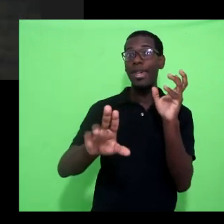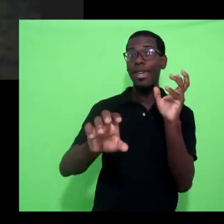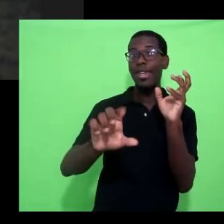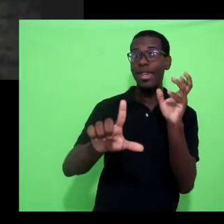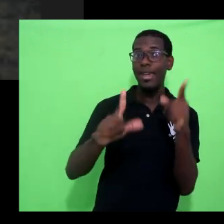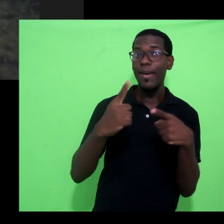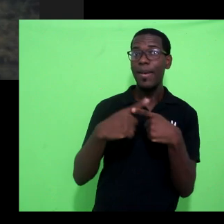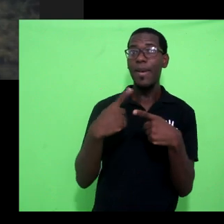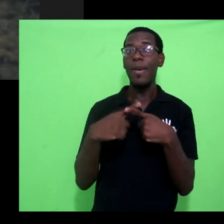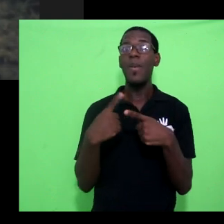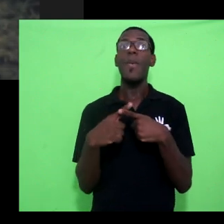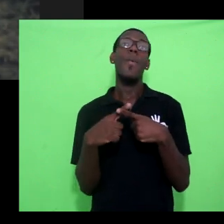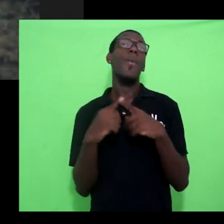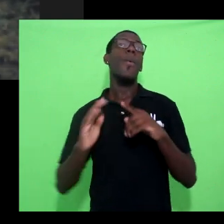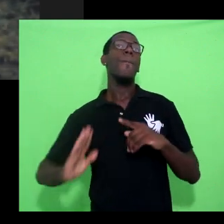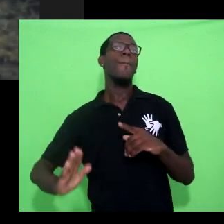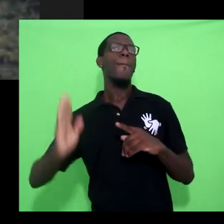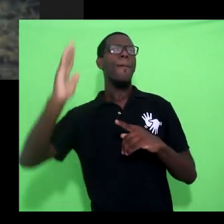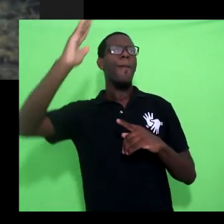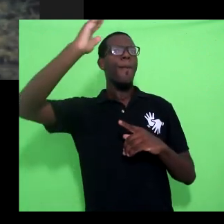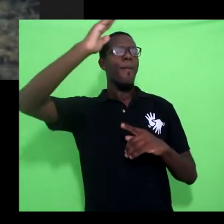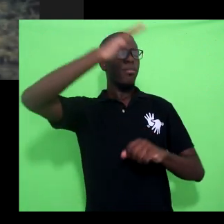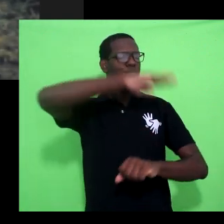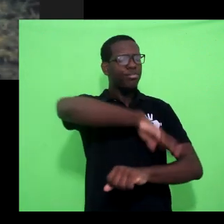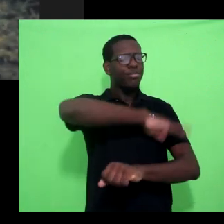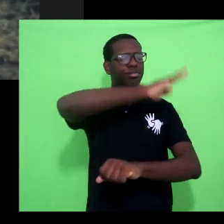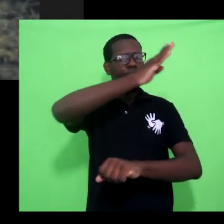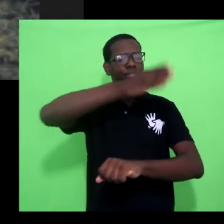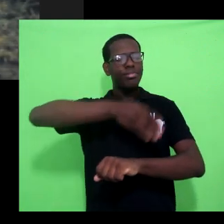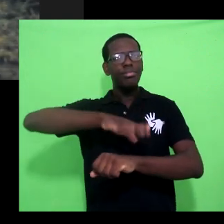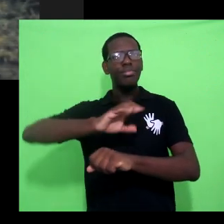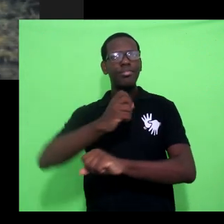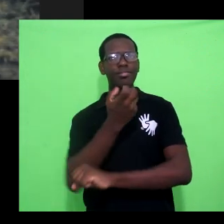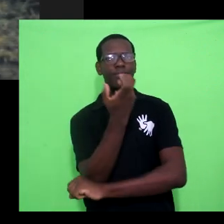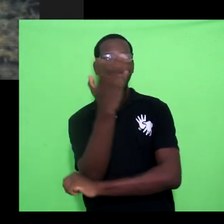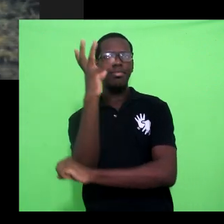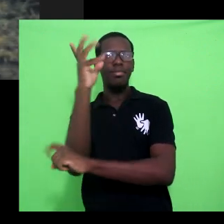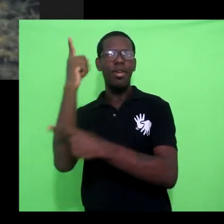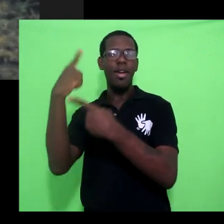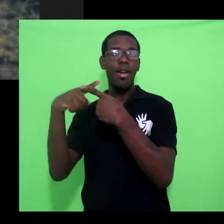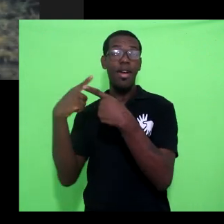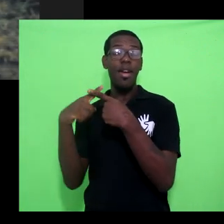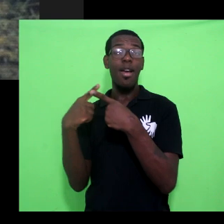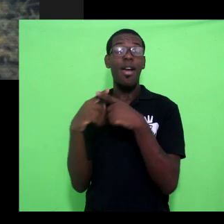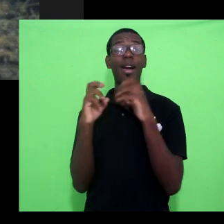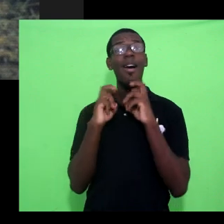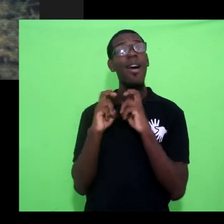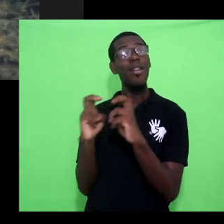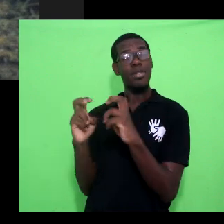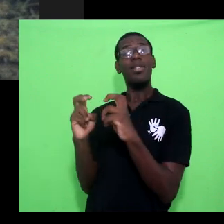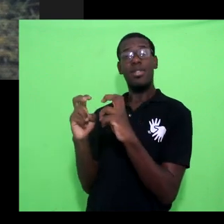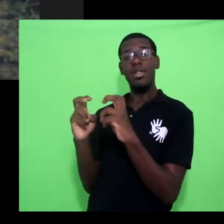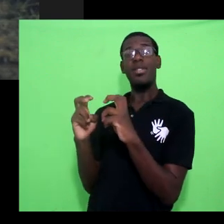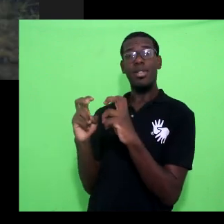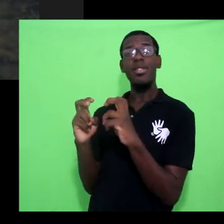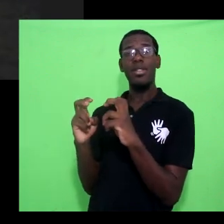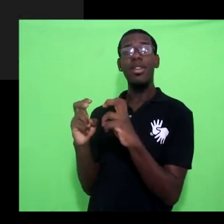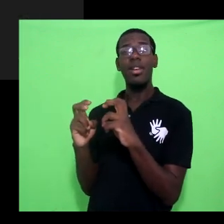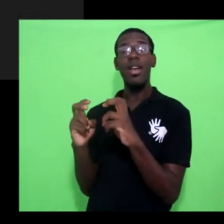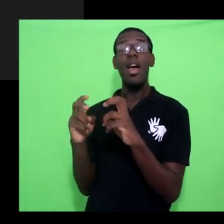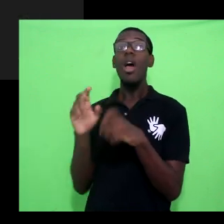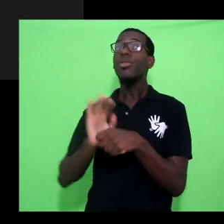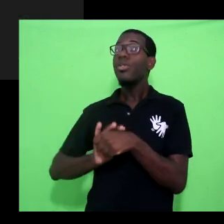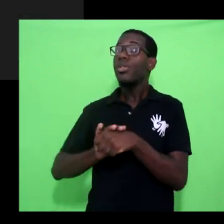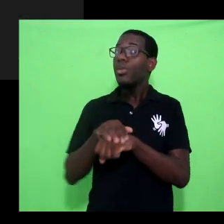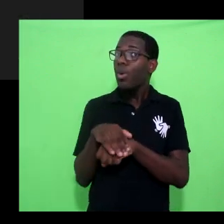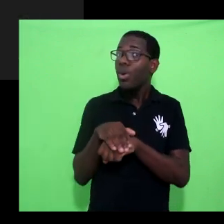em Monte Líbano, era a estação. Uma vez até dormimos, fomos ao contrário. Fomos de noite